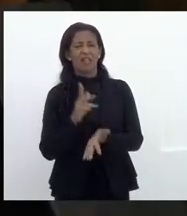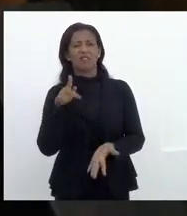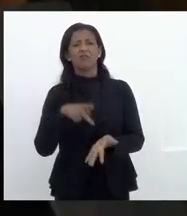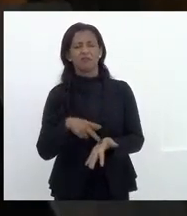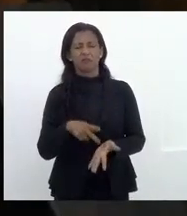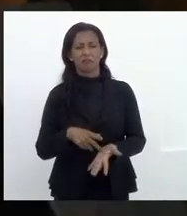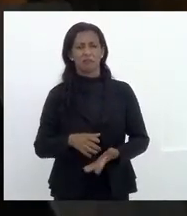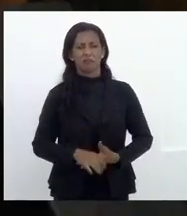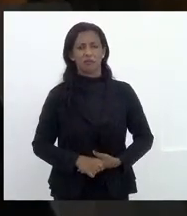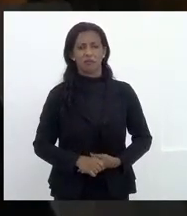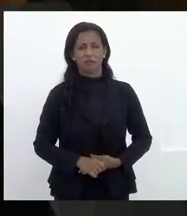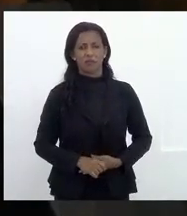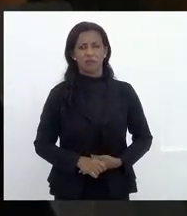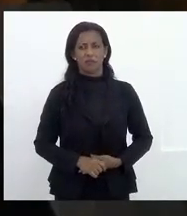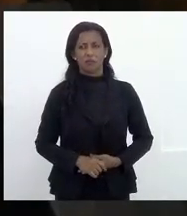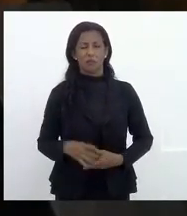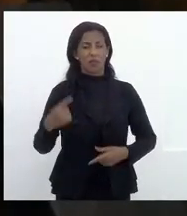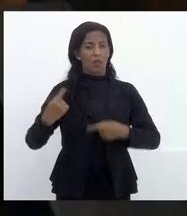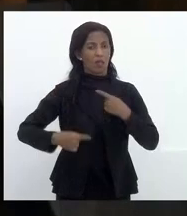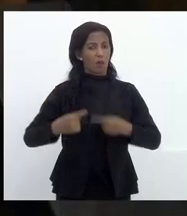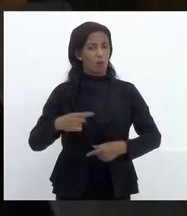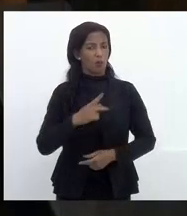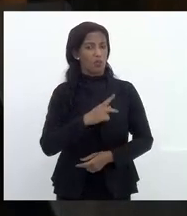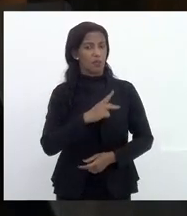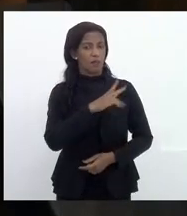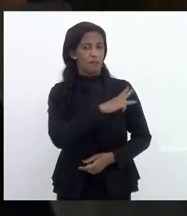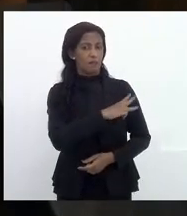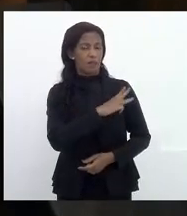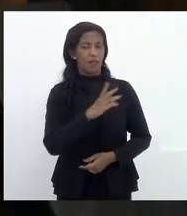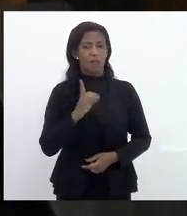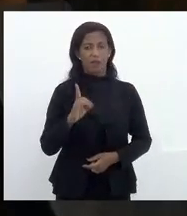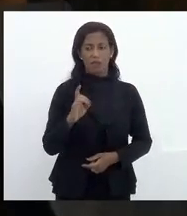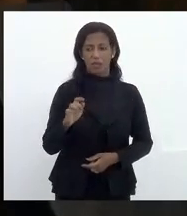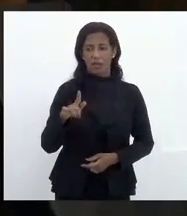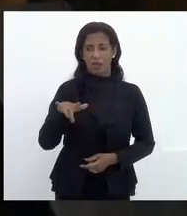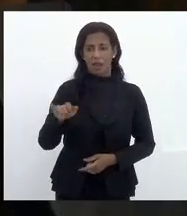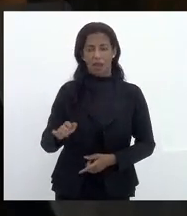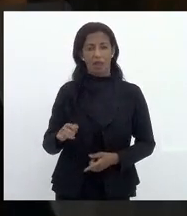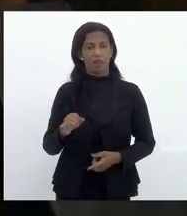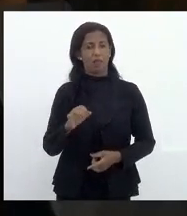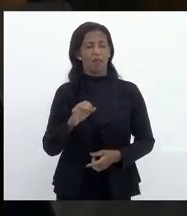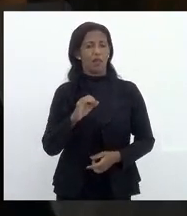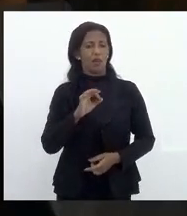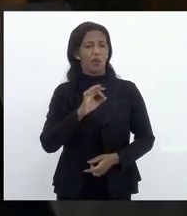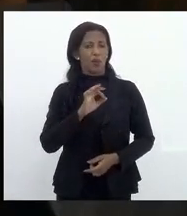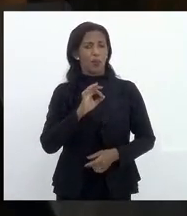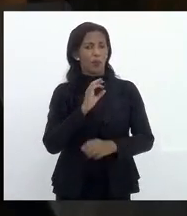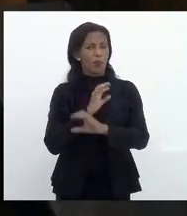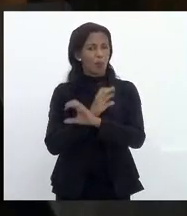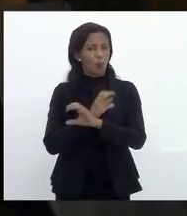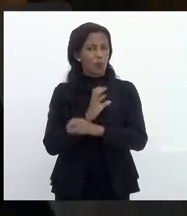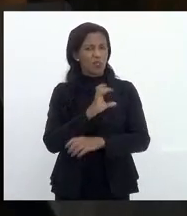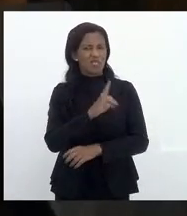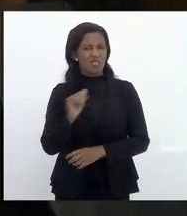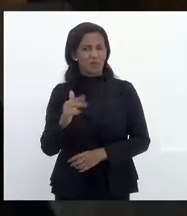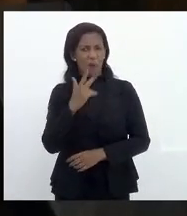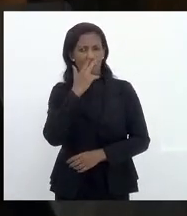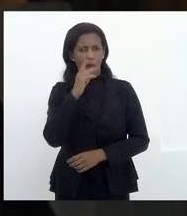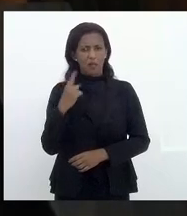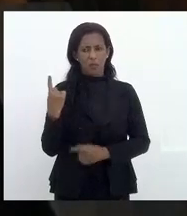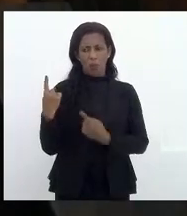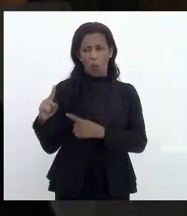altos aqui é a verdade e a polícia militar hoje por isso Você viu o pegasse agente penitenciário é a última barreira entre o bem eo